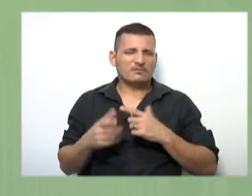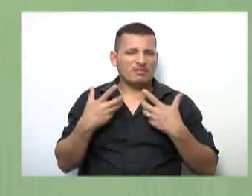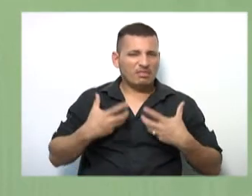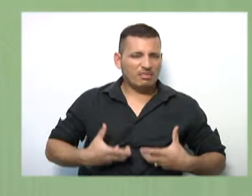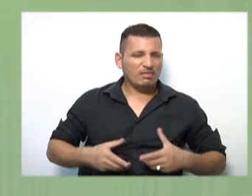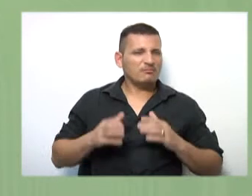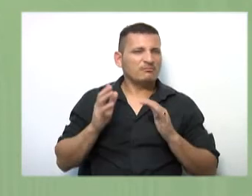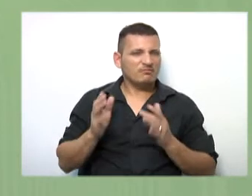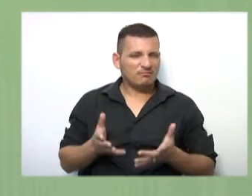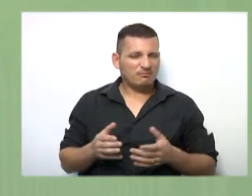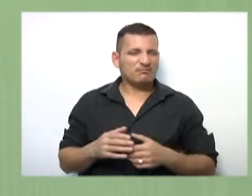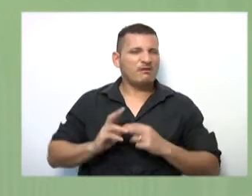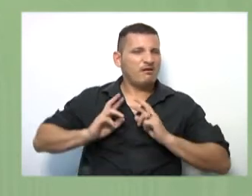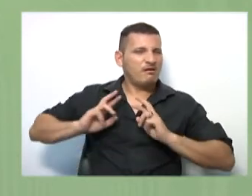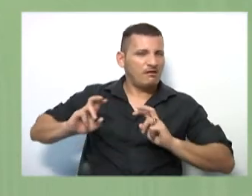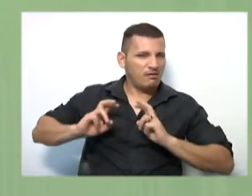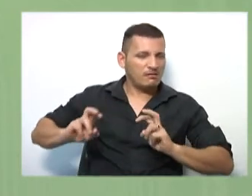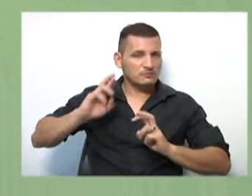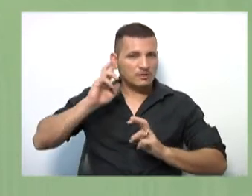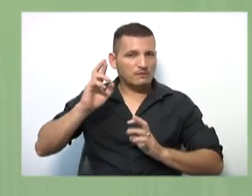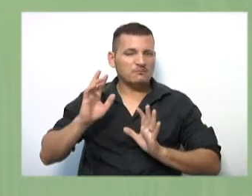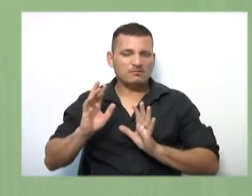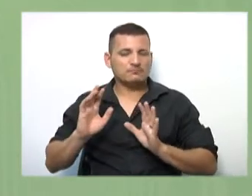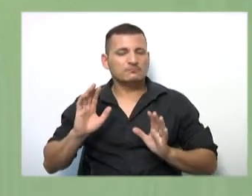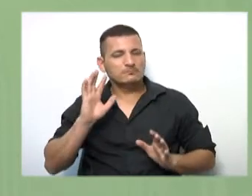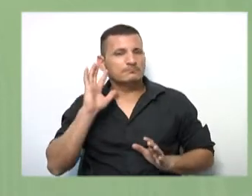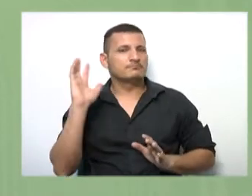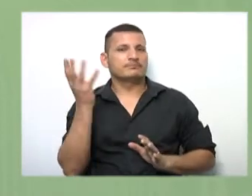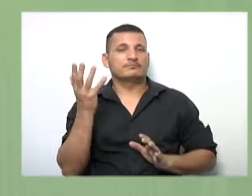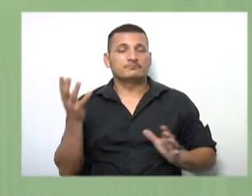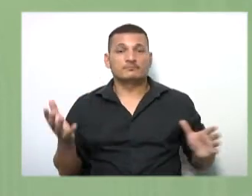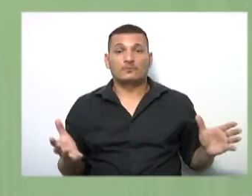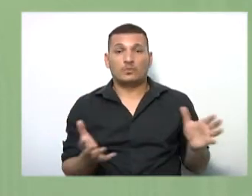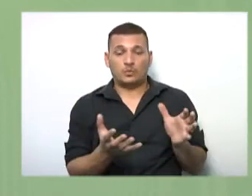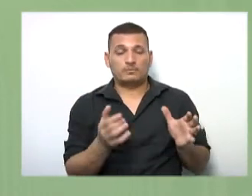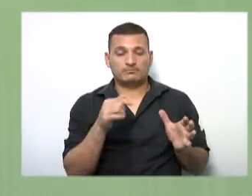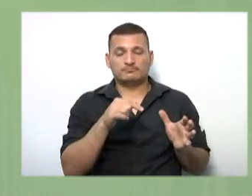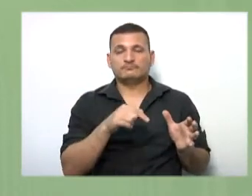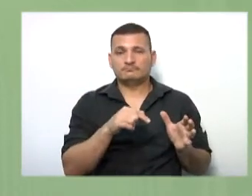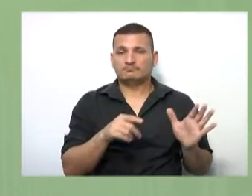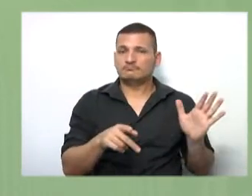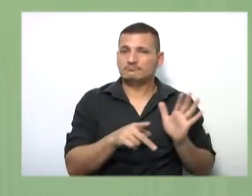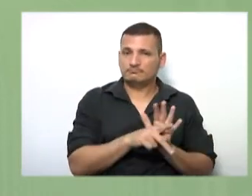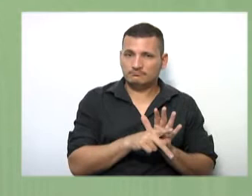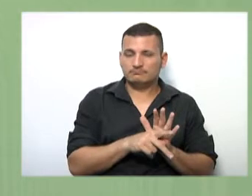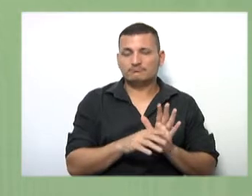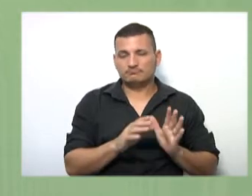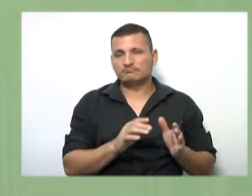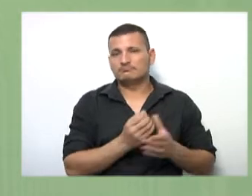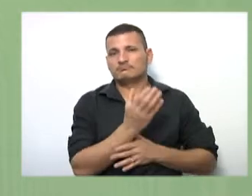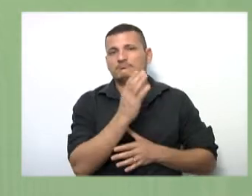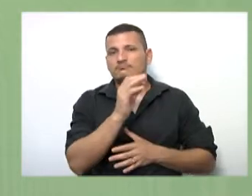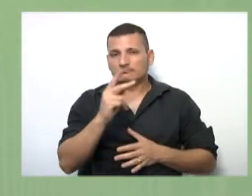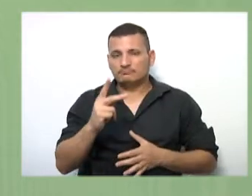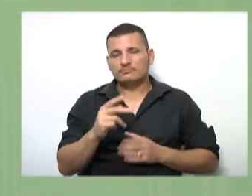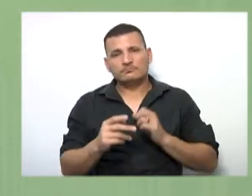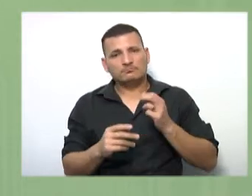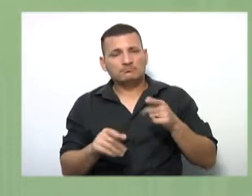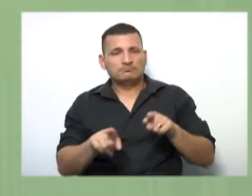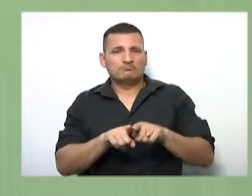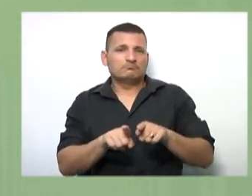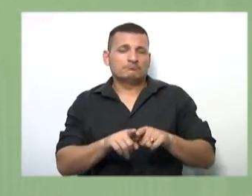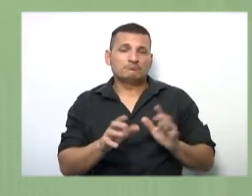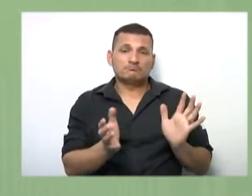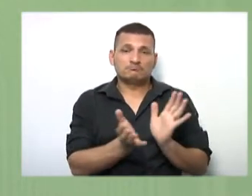negócio próprio. Ocorre também quando um grupo não encontra espaço no mercado de trabalho e busca criar esse